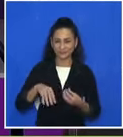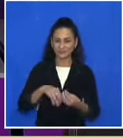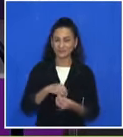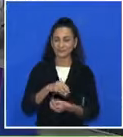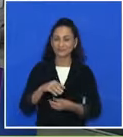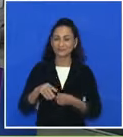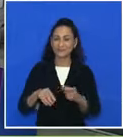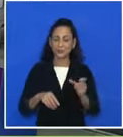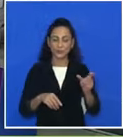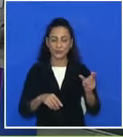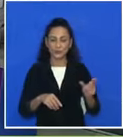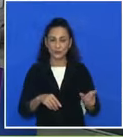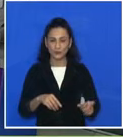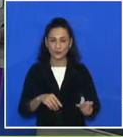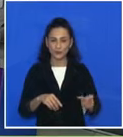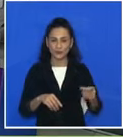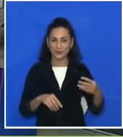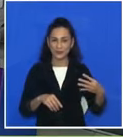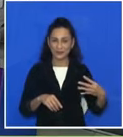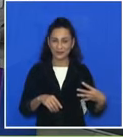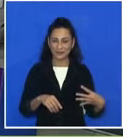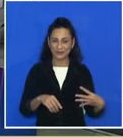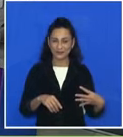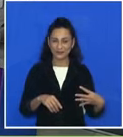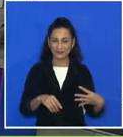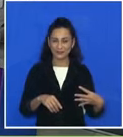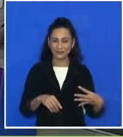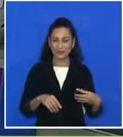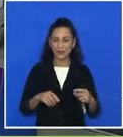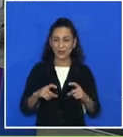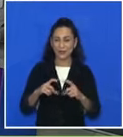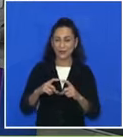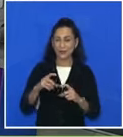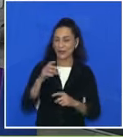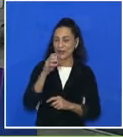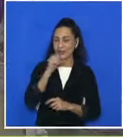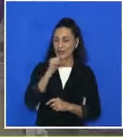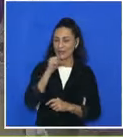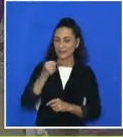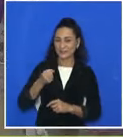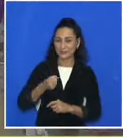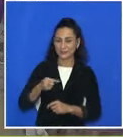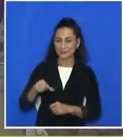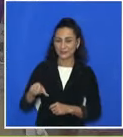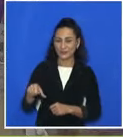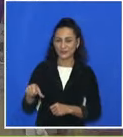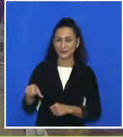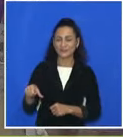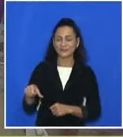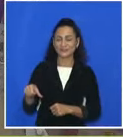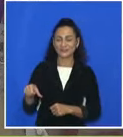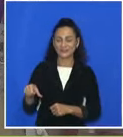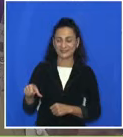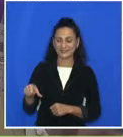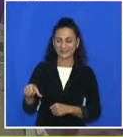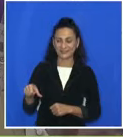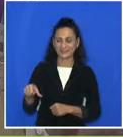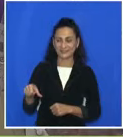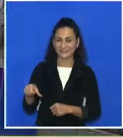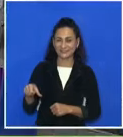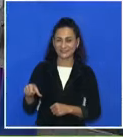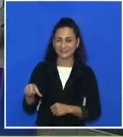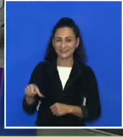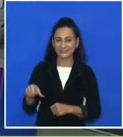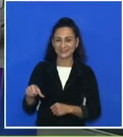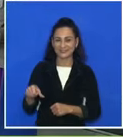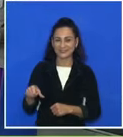a bola para a coluna 4. Bola laranja número 9, com sinal indicativo na sua base.